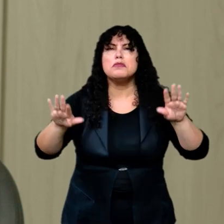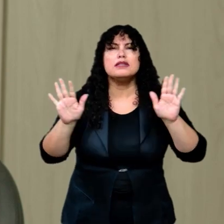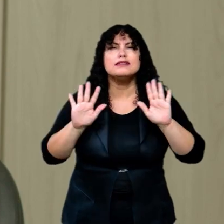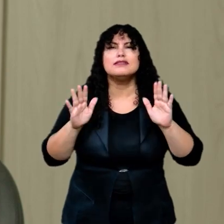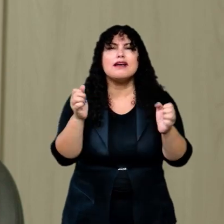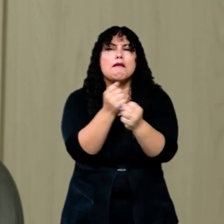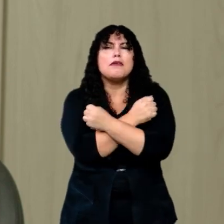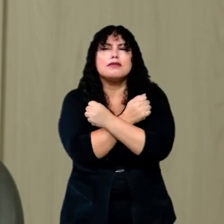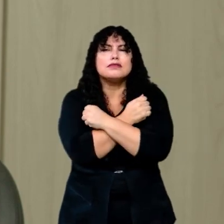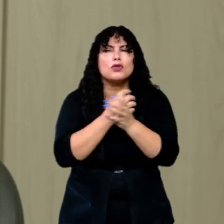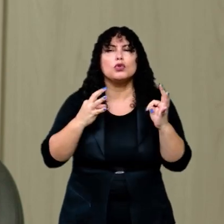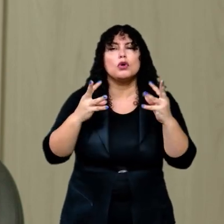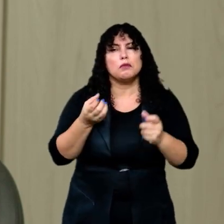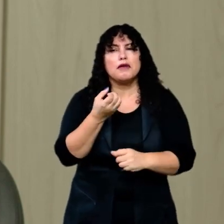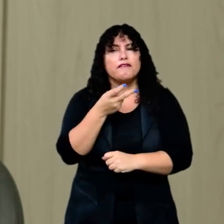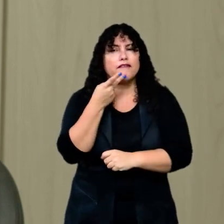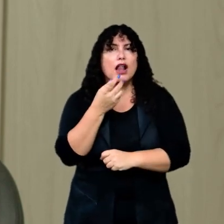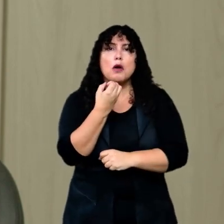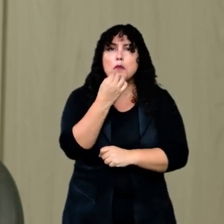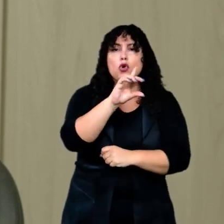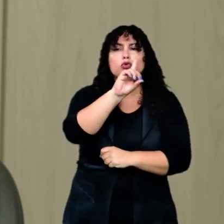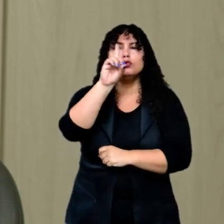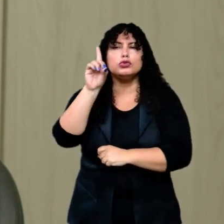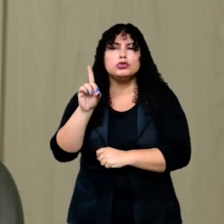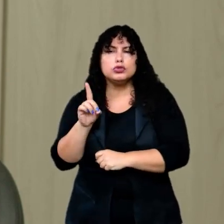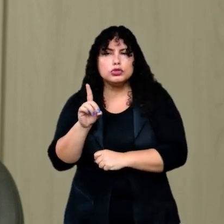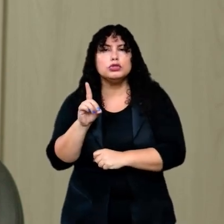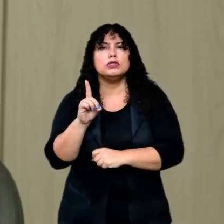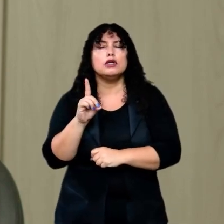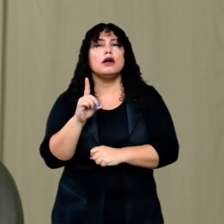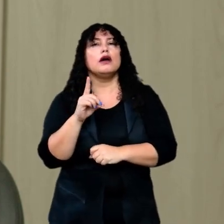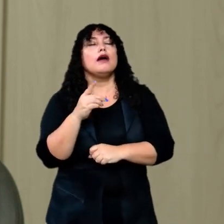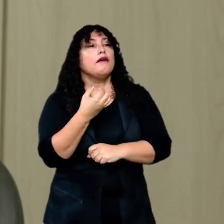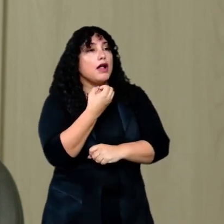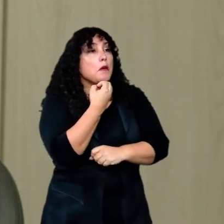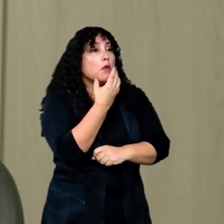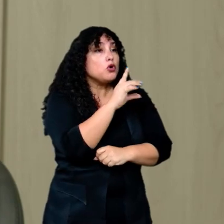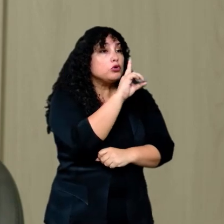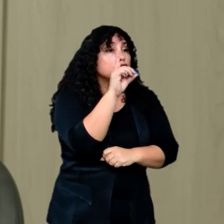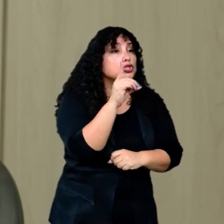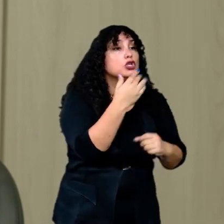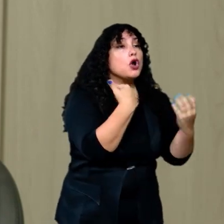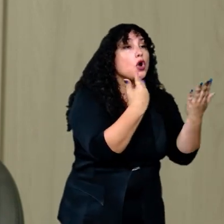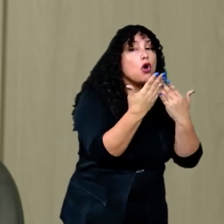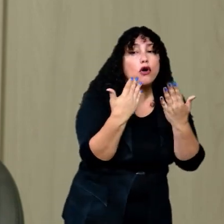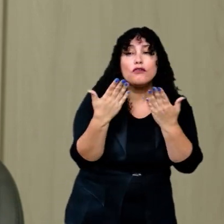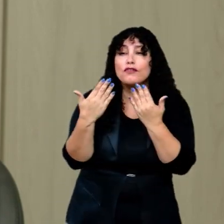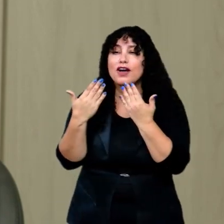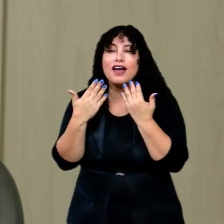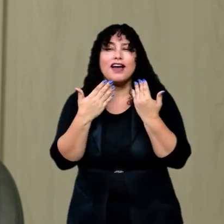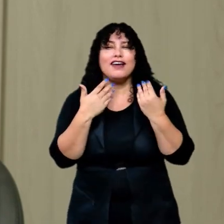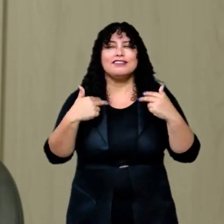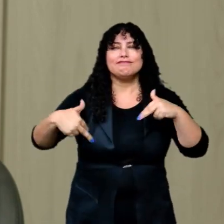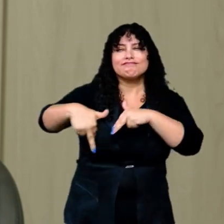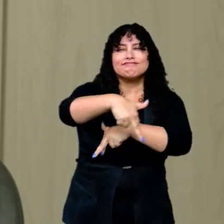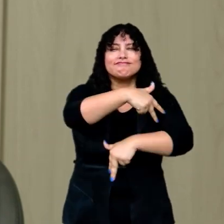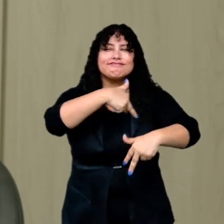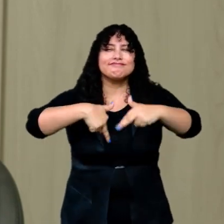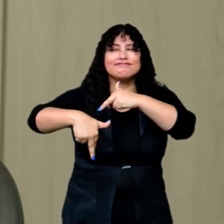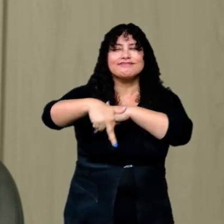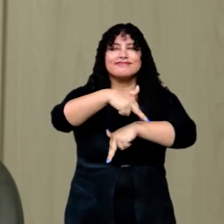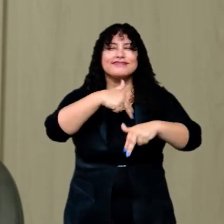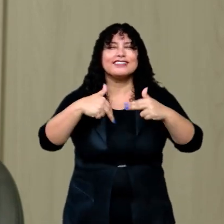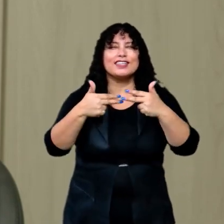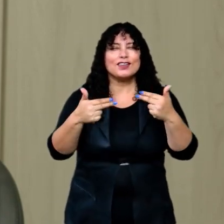todo mundo, mas dá o bom dia. Então, a gente fala, passa pelo outro, dá o bom dia, conversa, entendeu? Então, esse tipo de